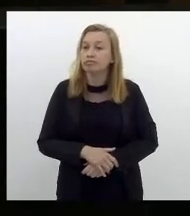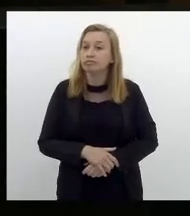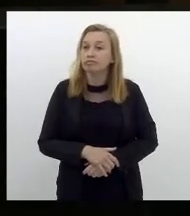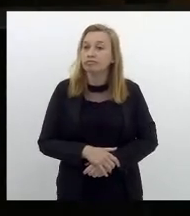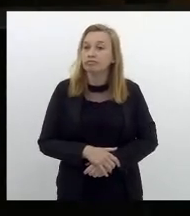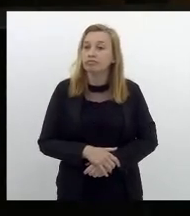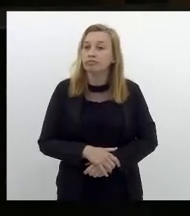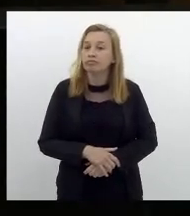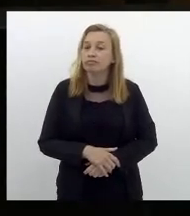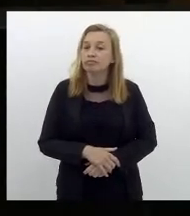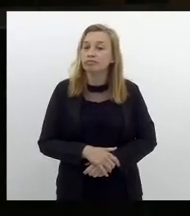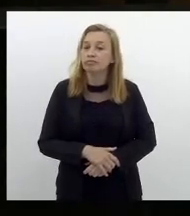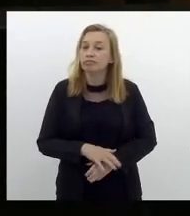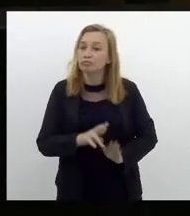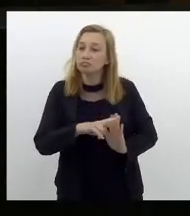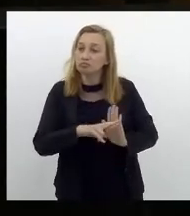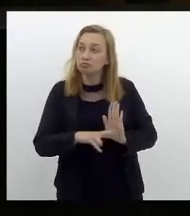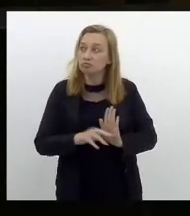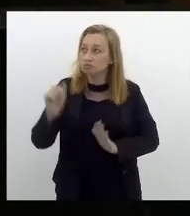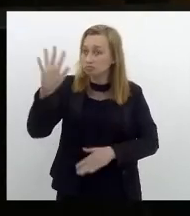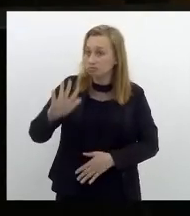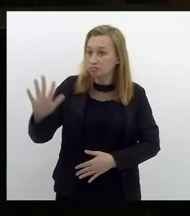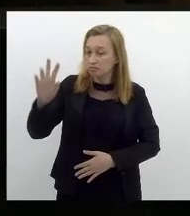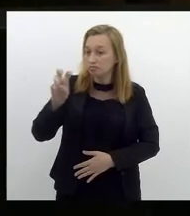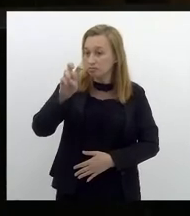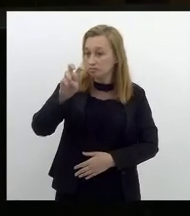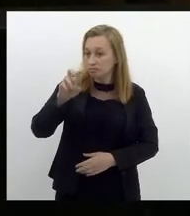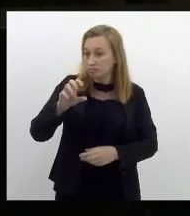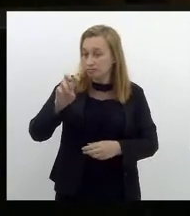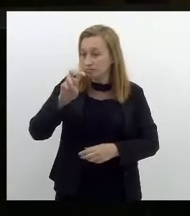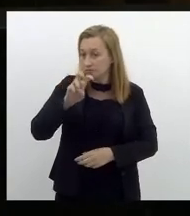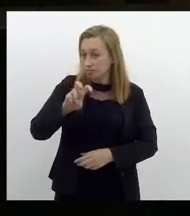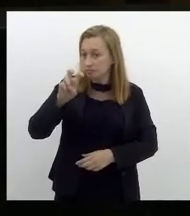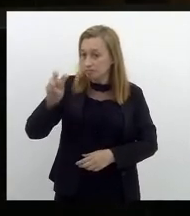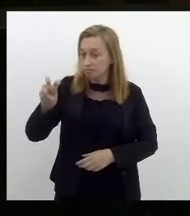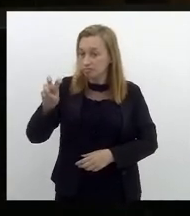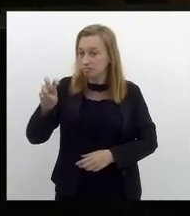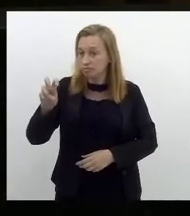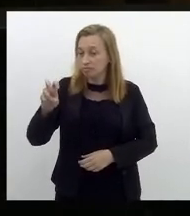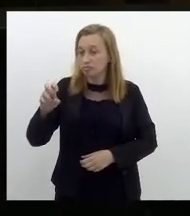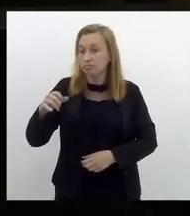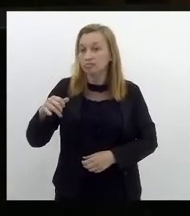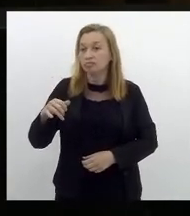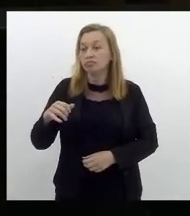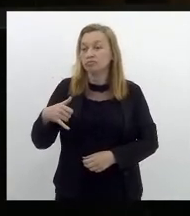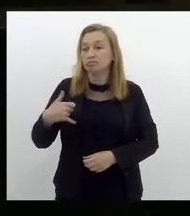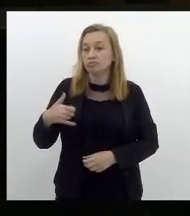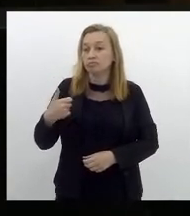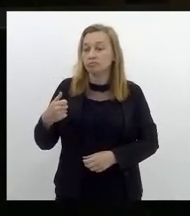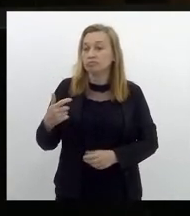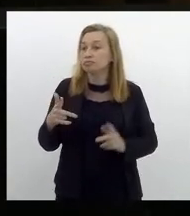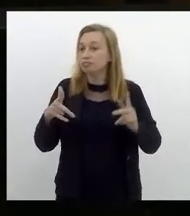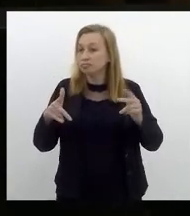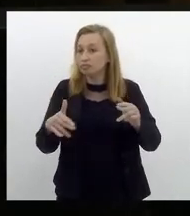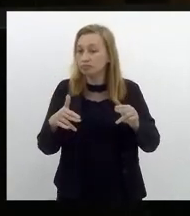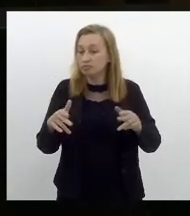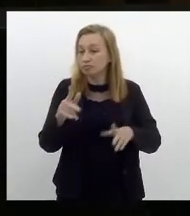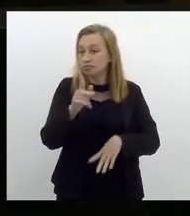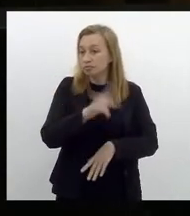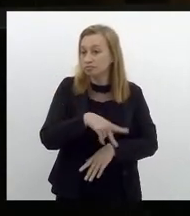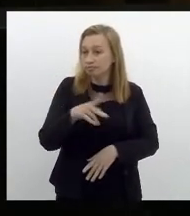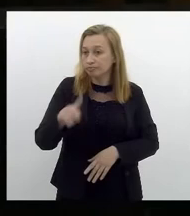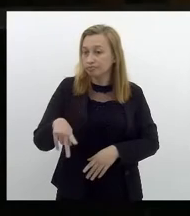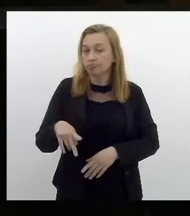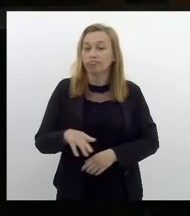deixasse de ser, numa regra geral, de 5 anos, de 55 anos, para ter o mesmo critério dos